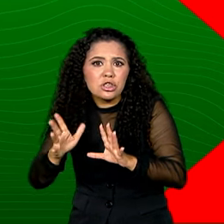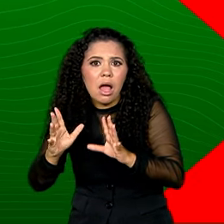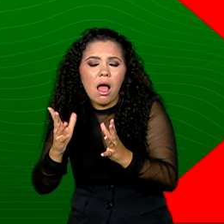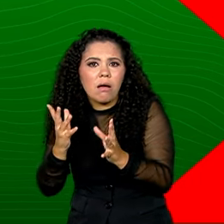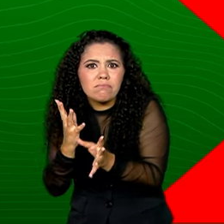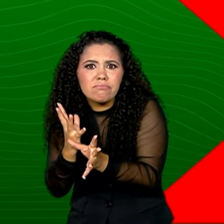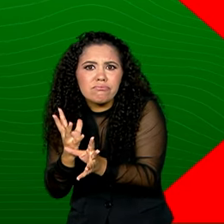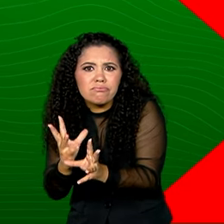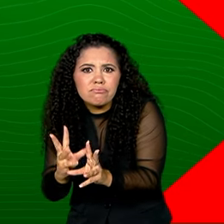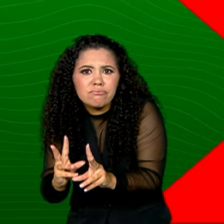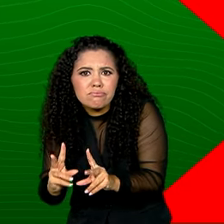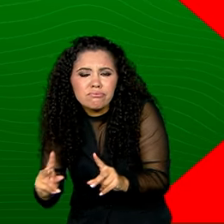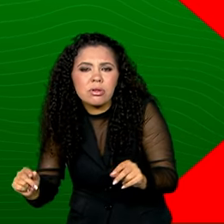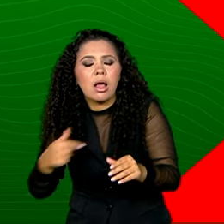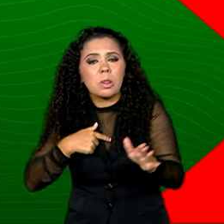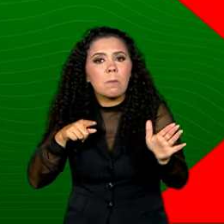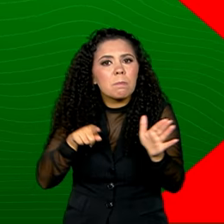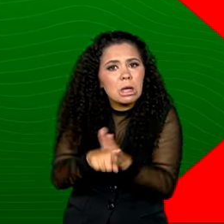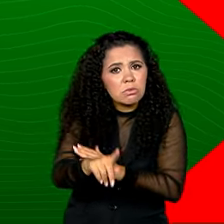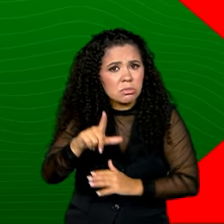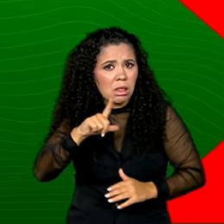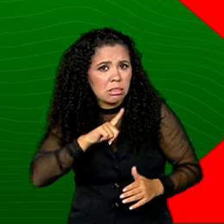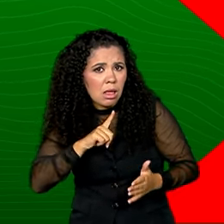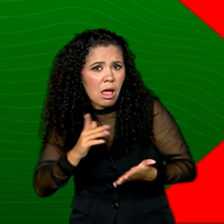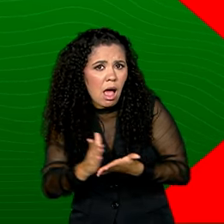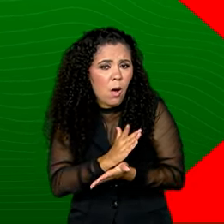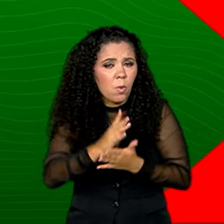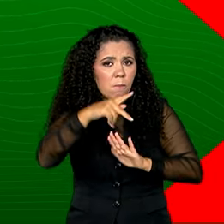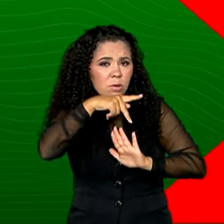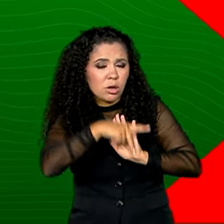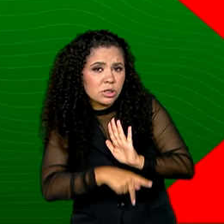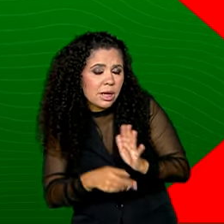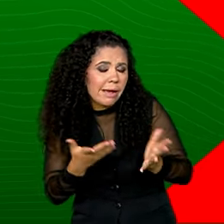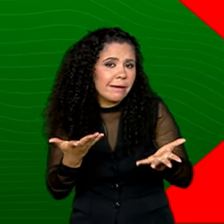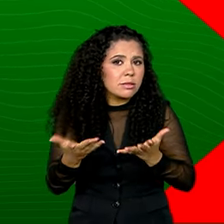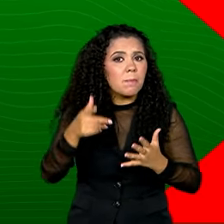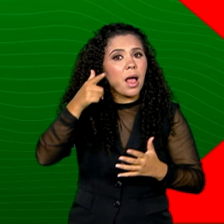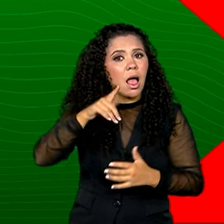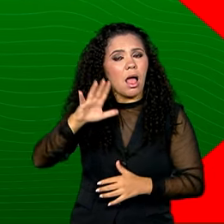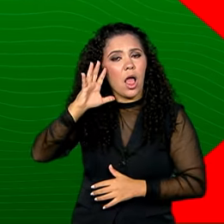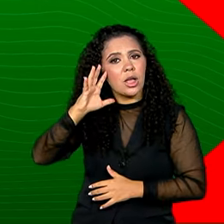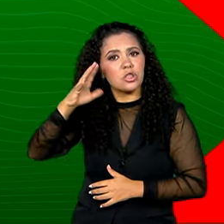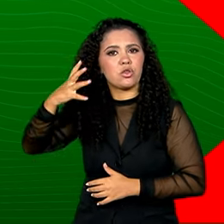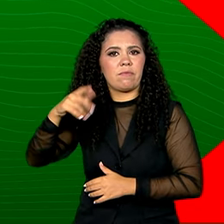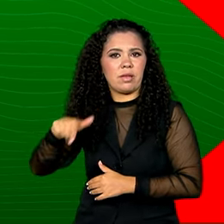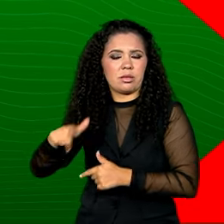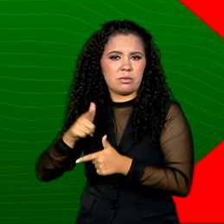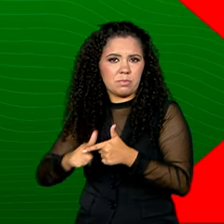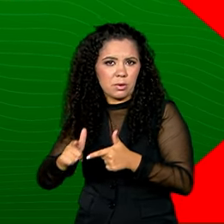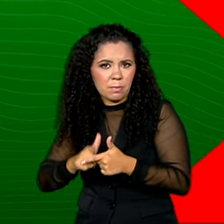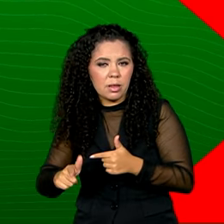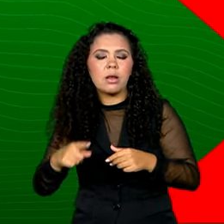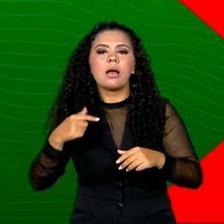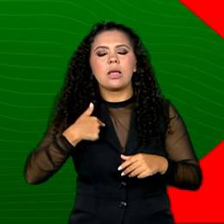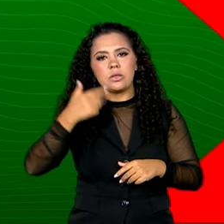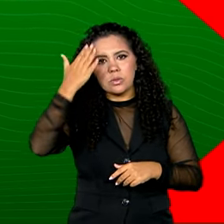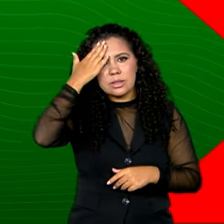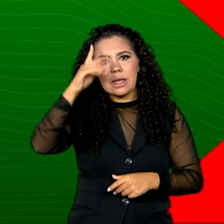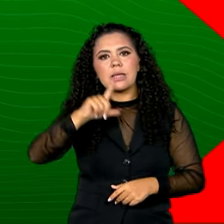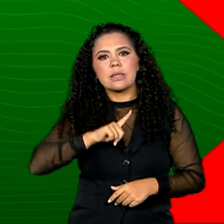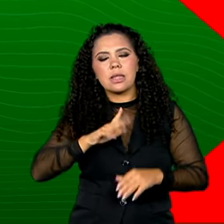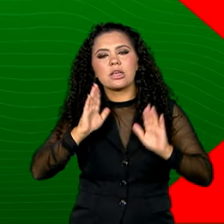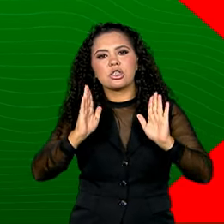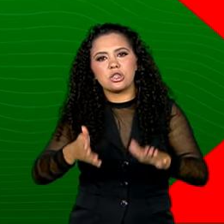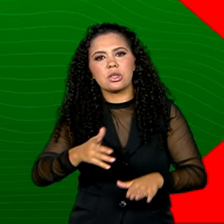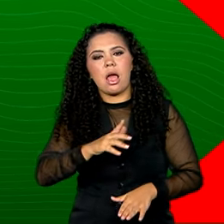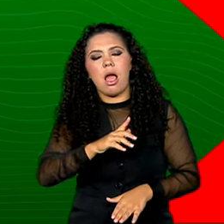como a criação de tanques para essas pessoas? Porque assim, já existe muito investimento por parte do governo federal em financiar a